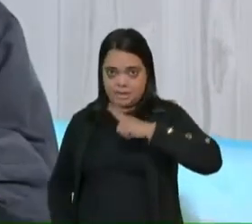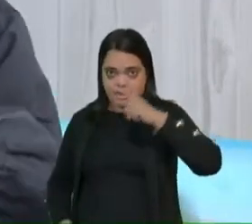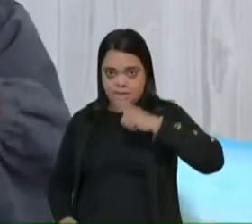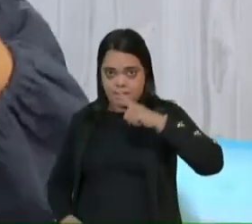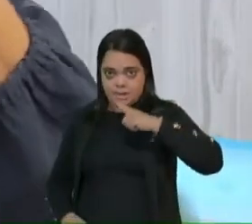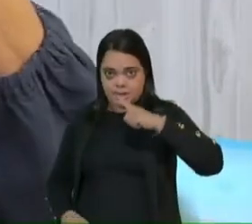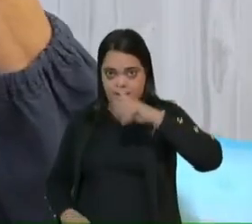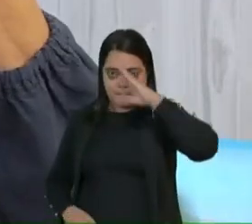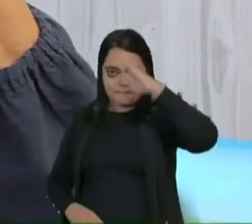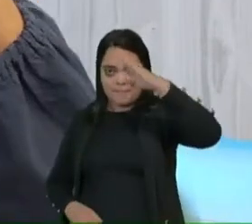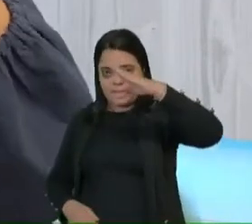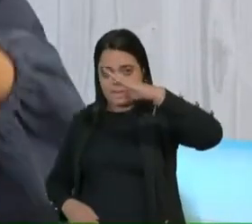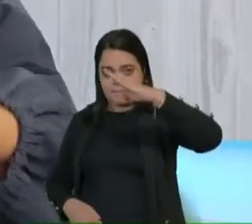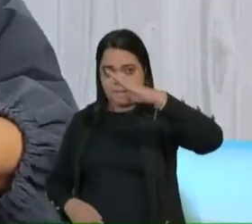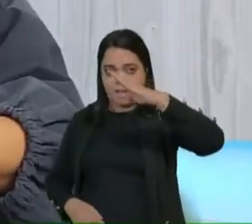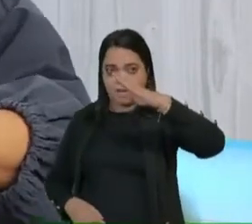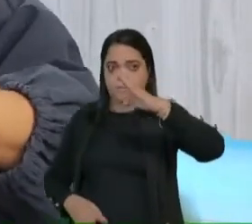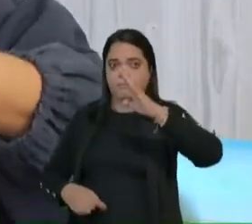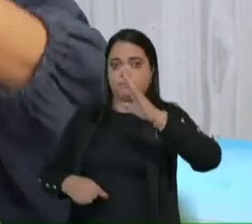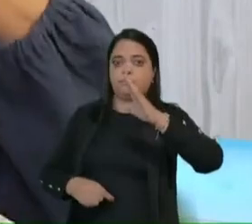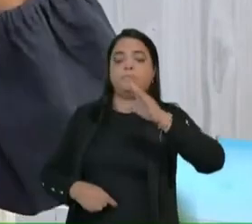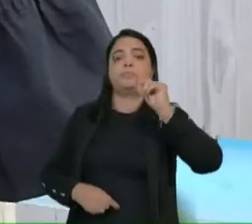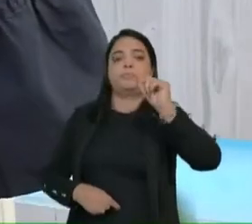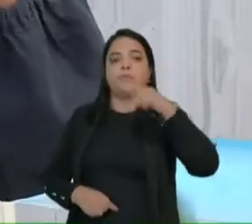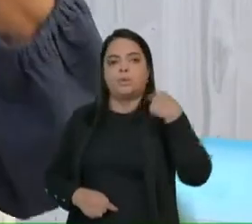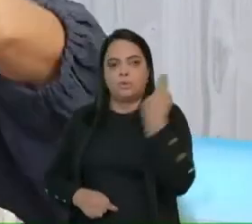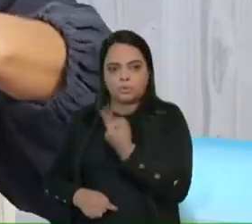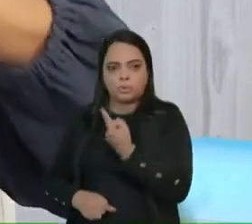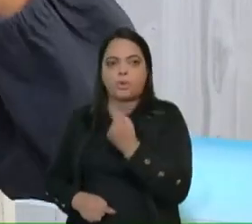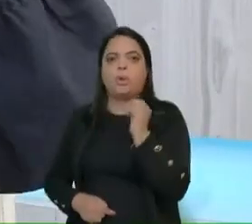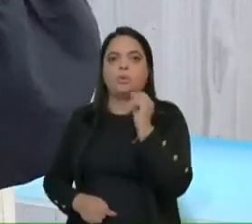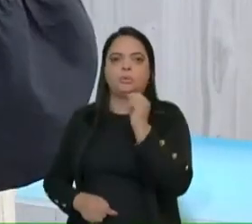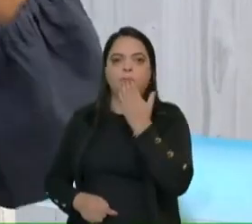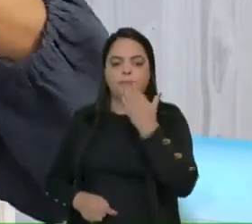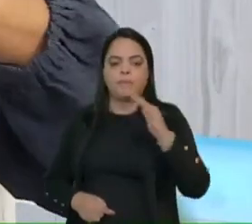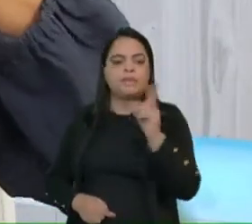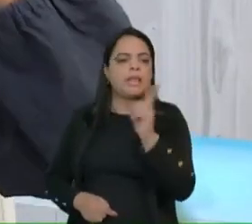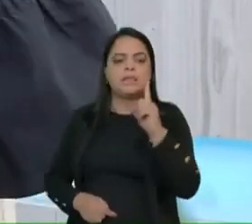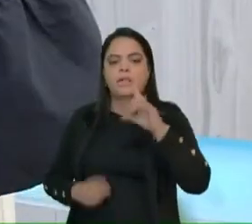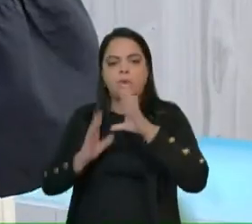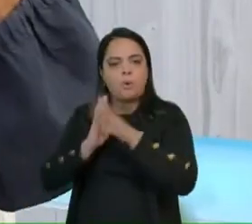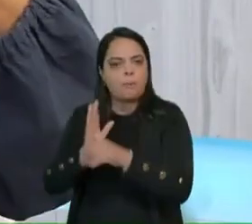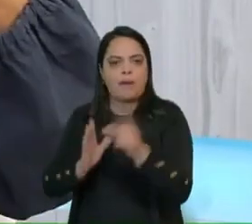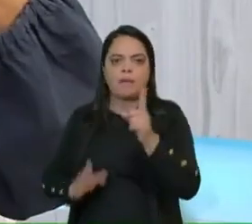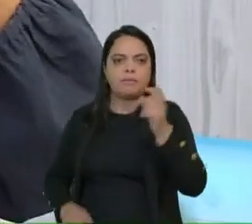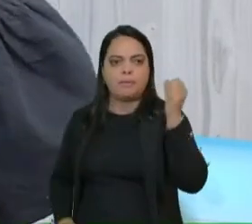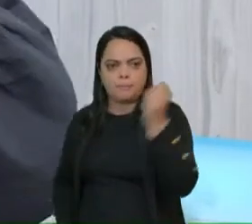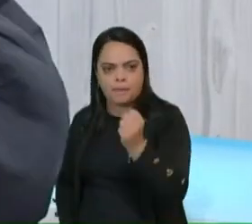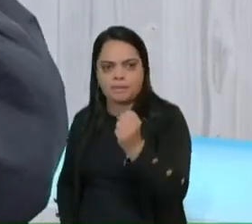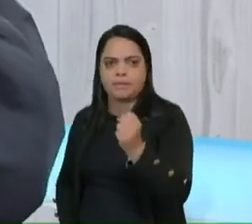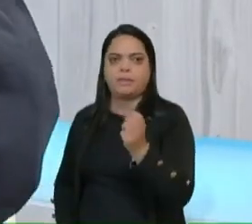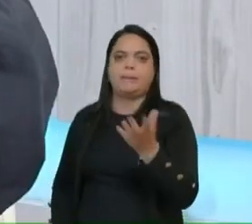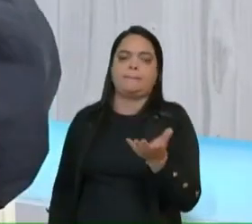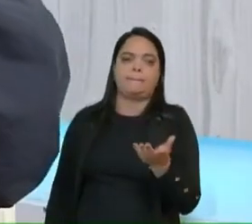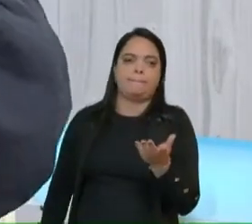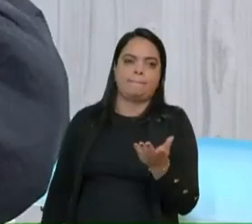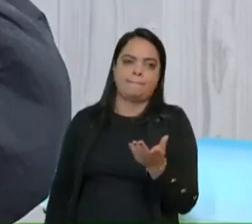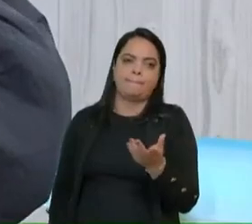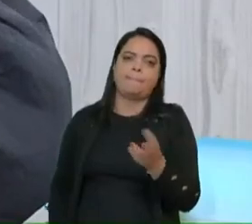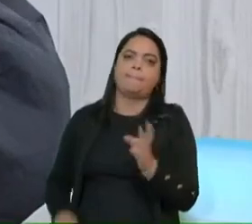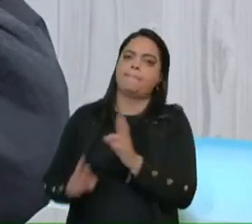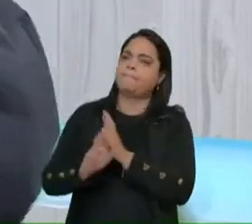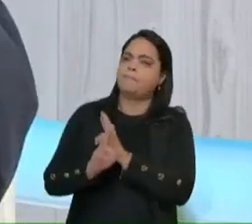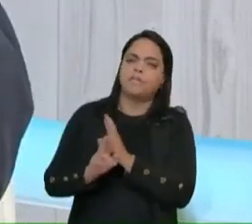né Eh os preceitos que a gente fez que é não roubar não matar né e tudo mais uma